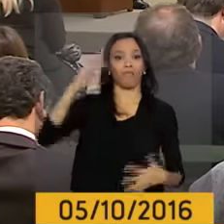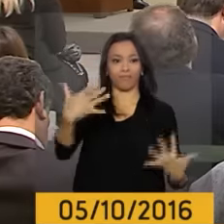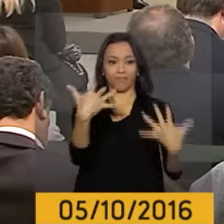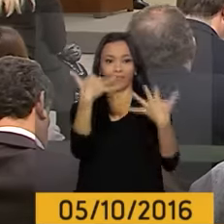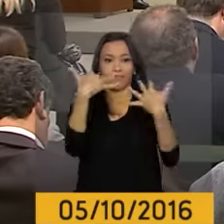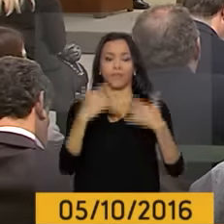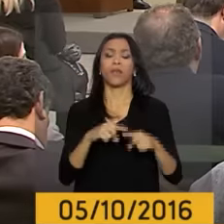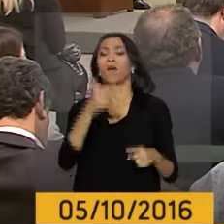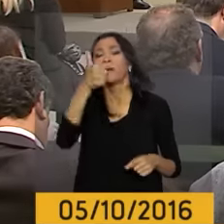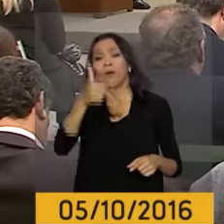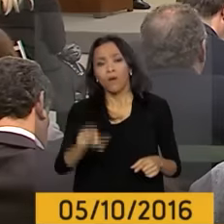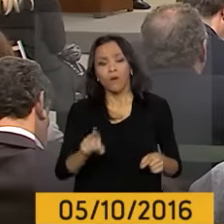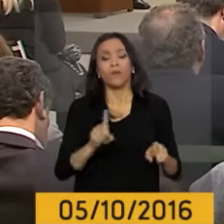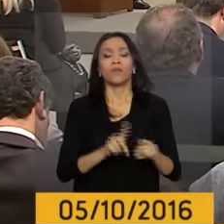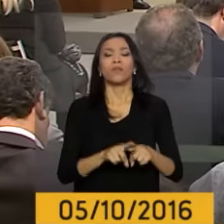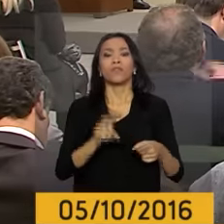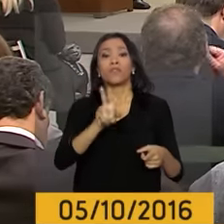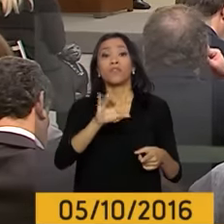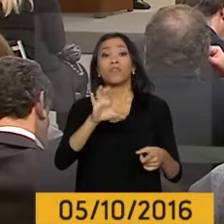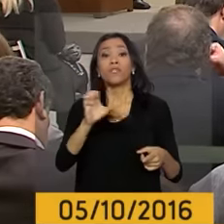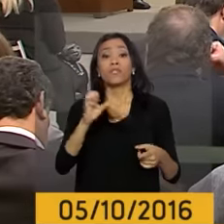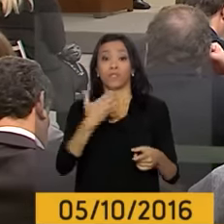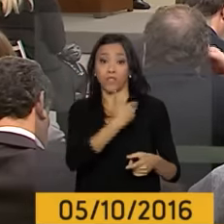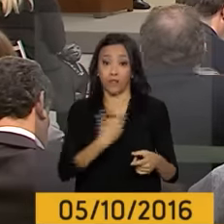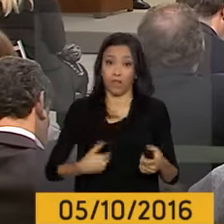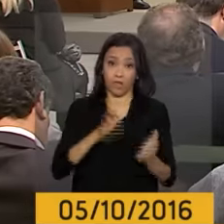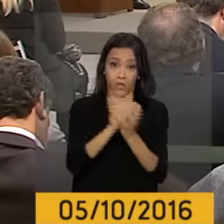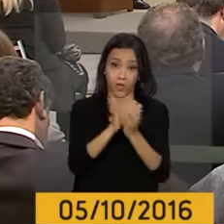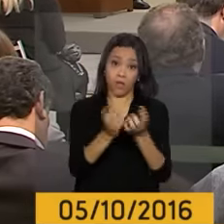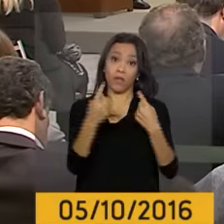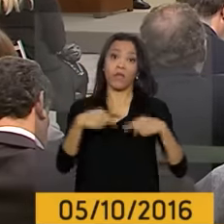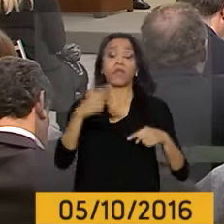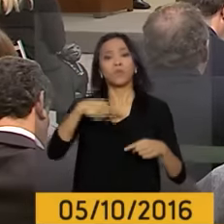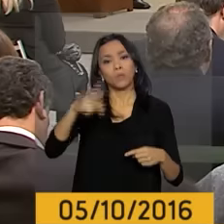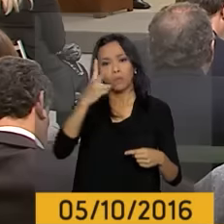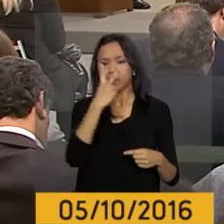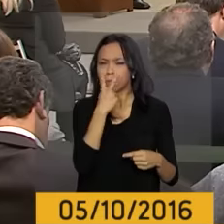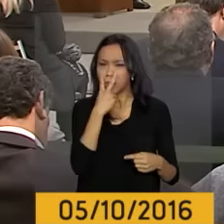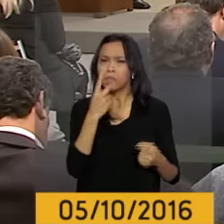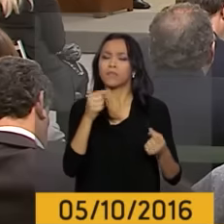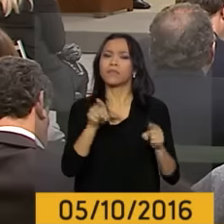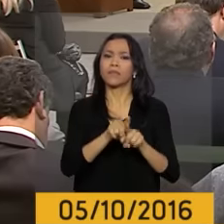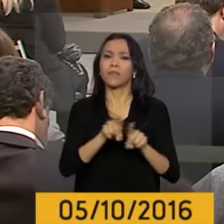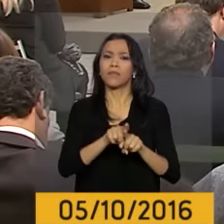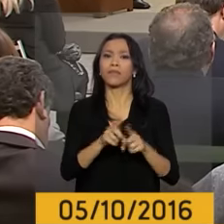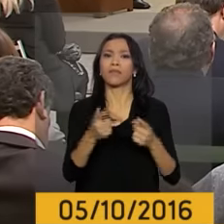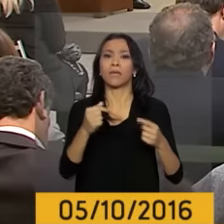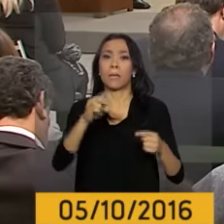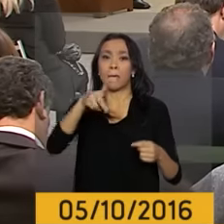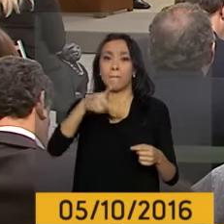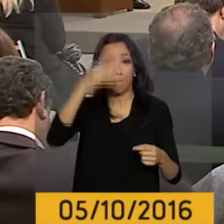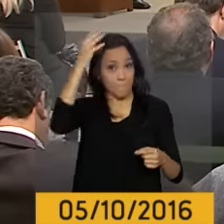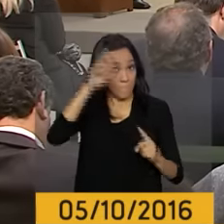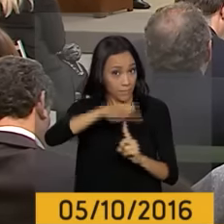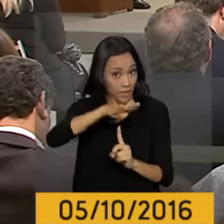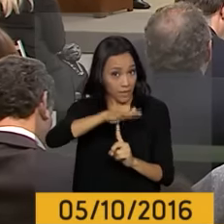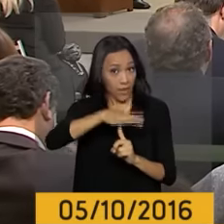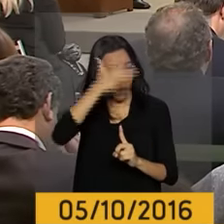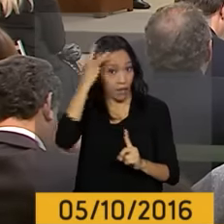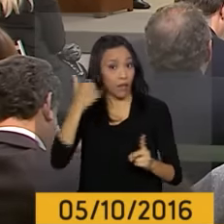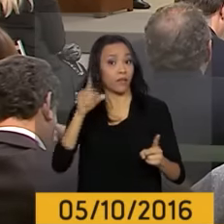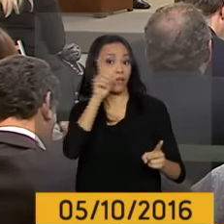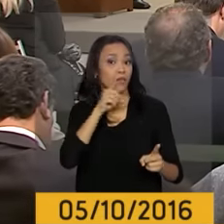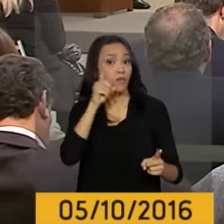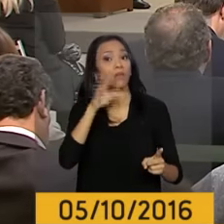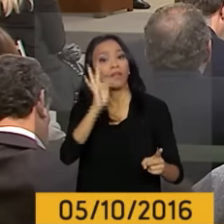Não é? O Raul Henri, vice-governador de Pernambuco, César Colunago, do Espírito Santo, Cida Borghetti, do Paraná, a senhora